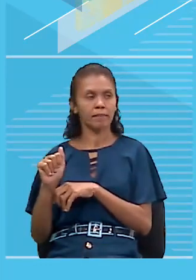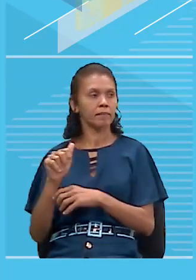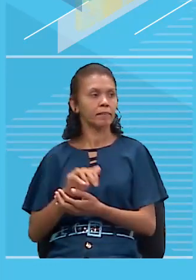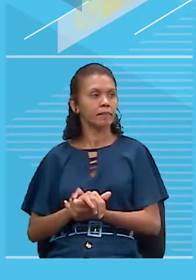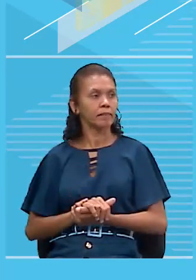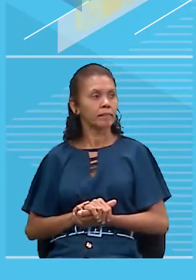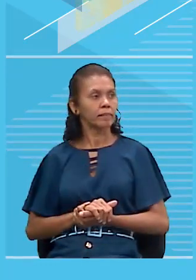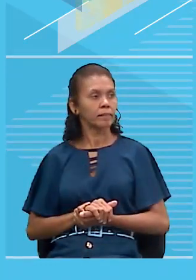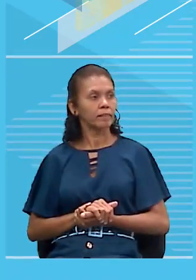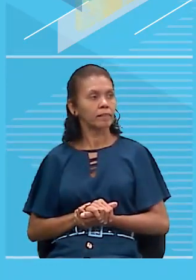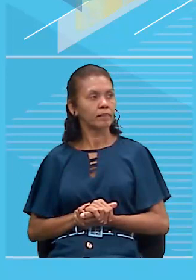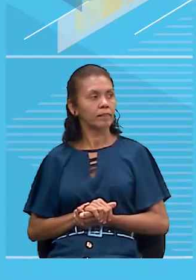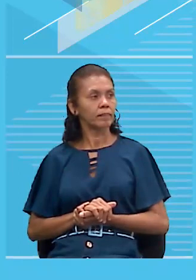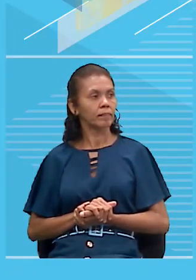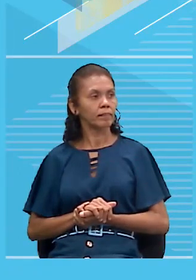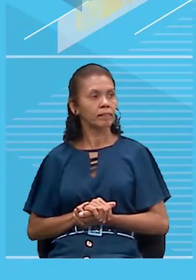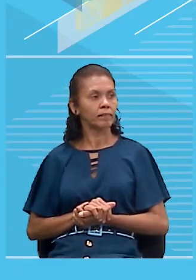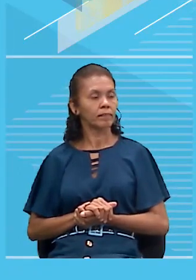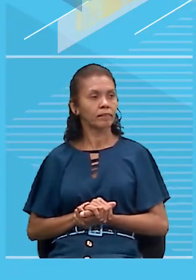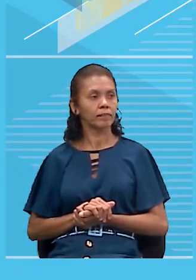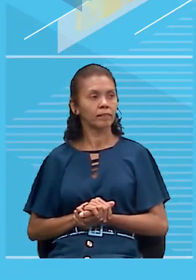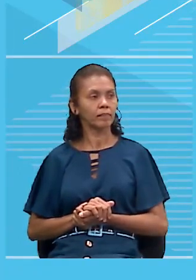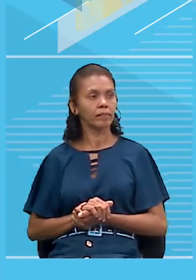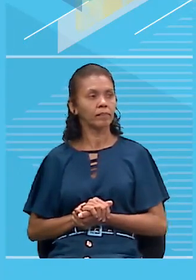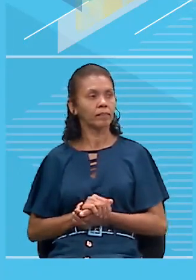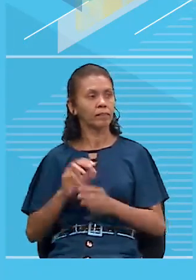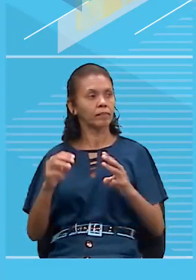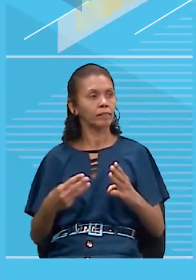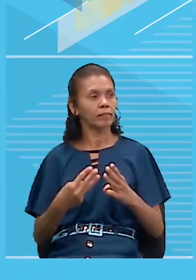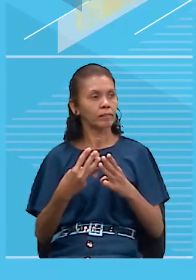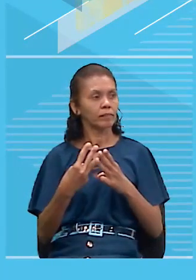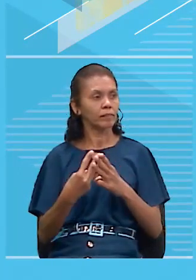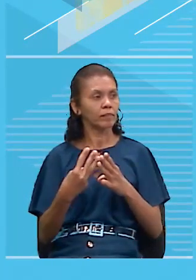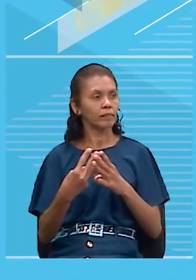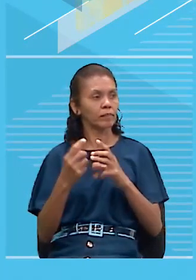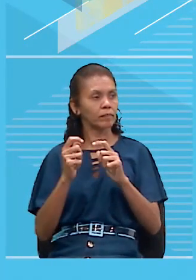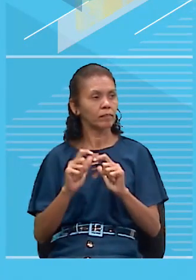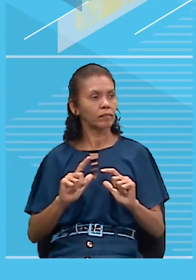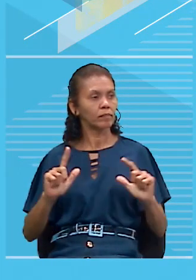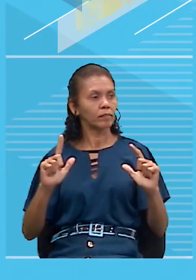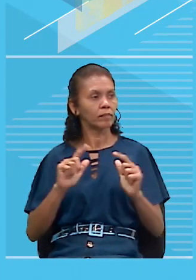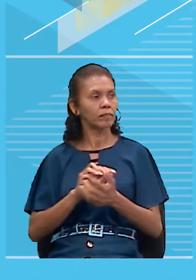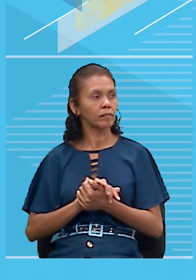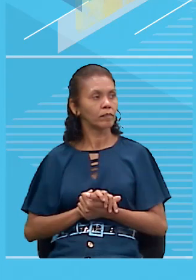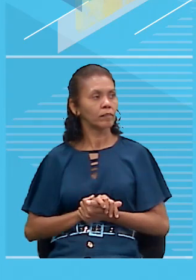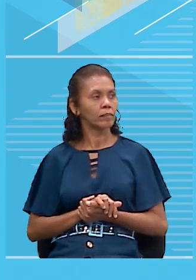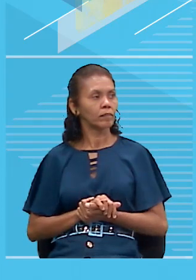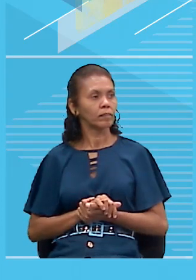Philips toca o barco tela cheia filho muito bem